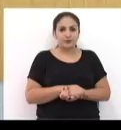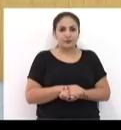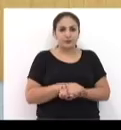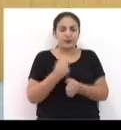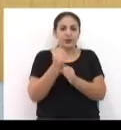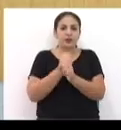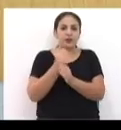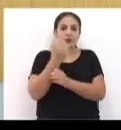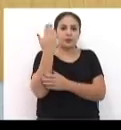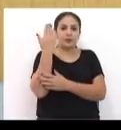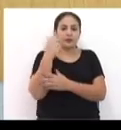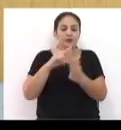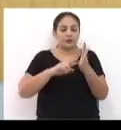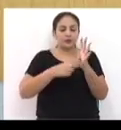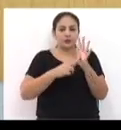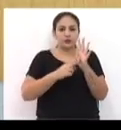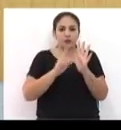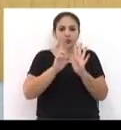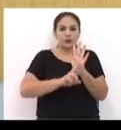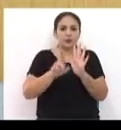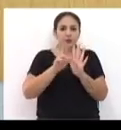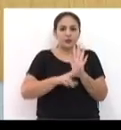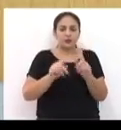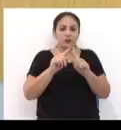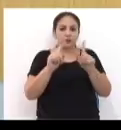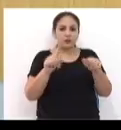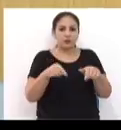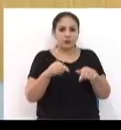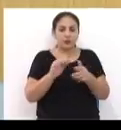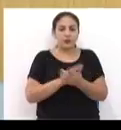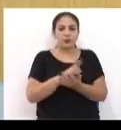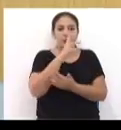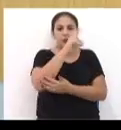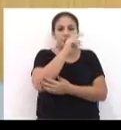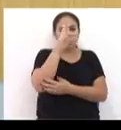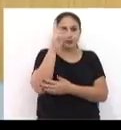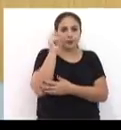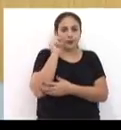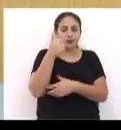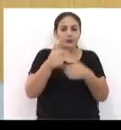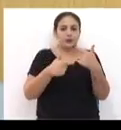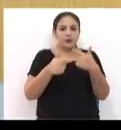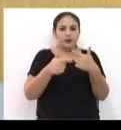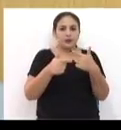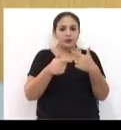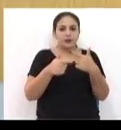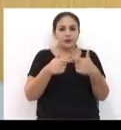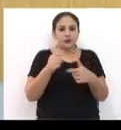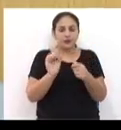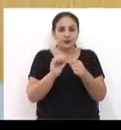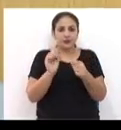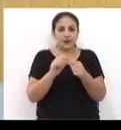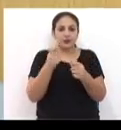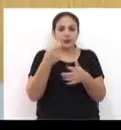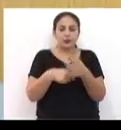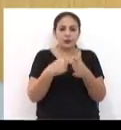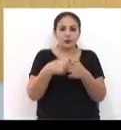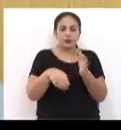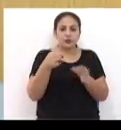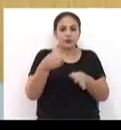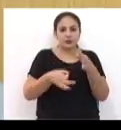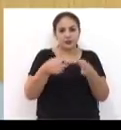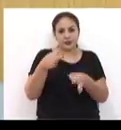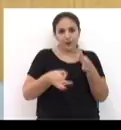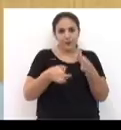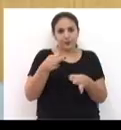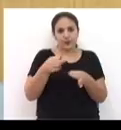No ano passado, os sindicatos que representam o funcionalismo público municipal travaram uma batalha judicial para reverter a decisão